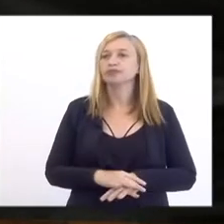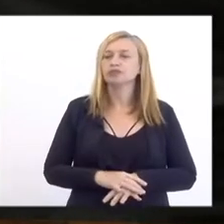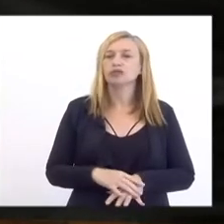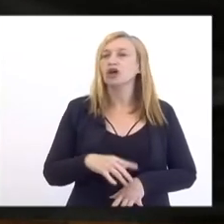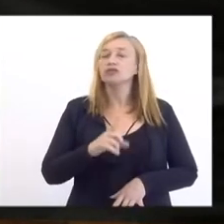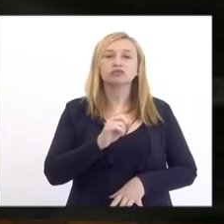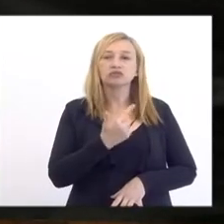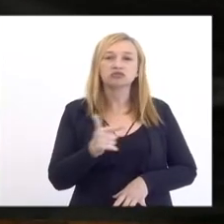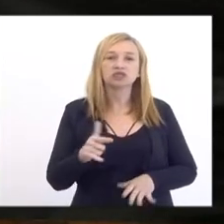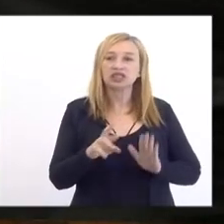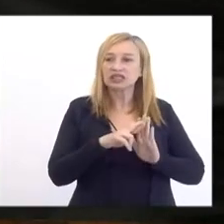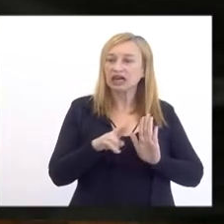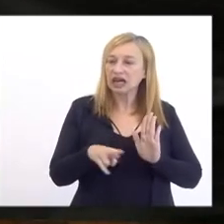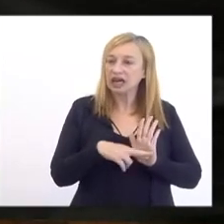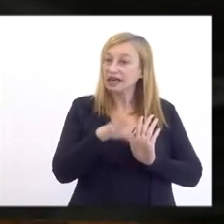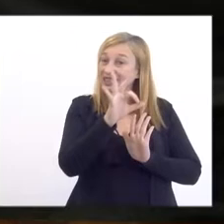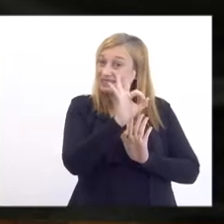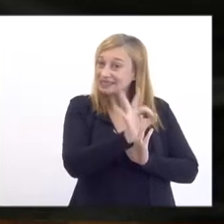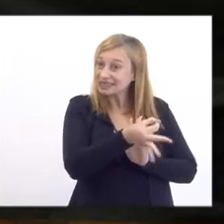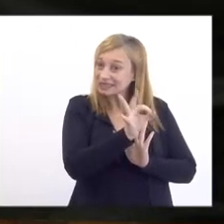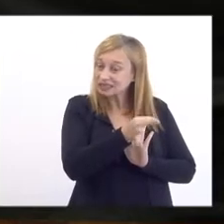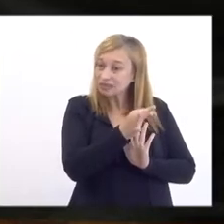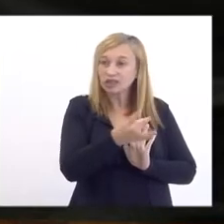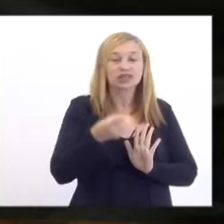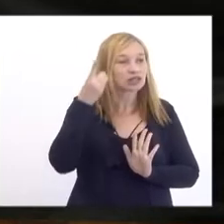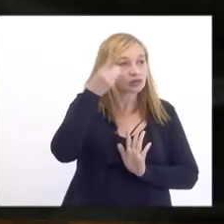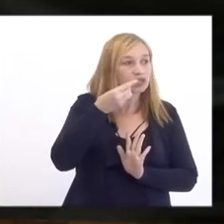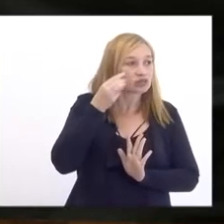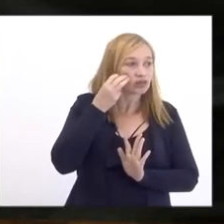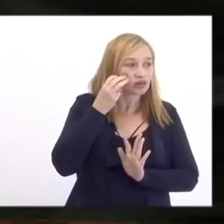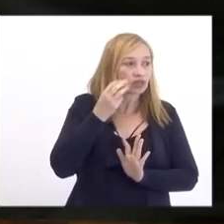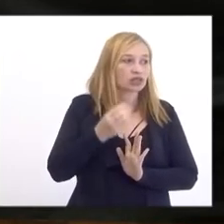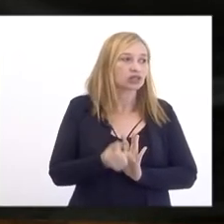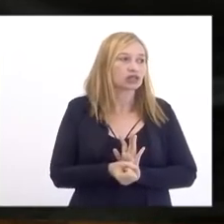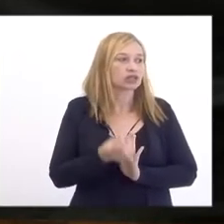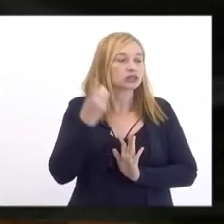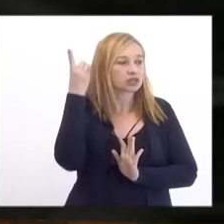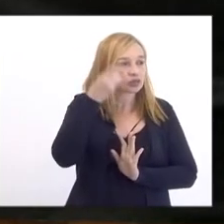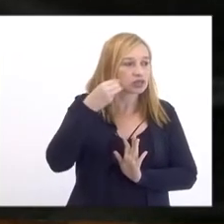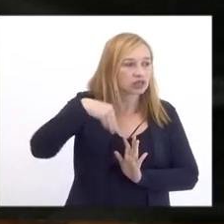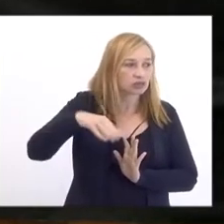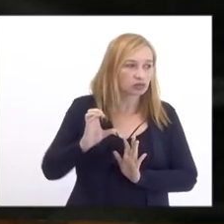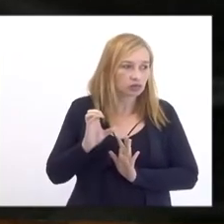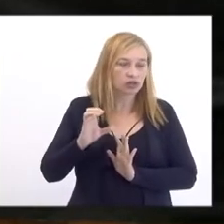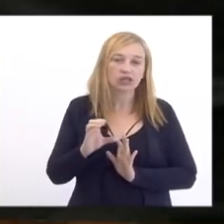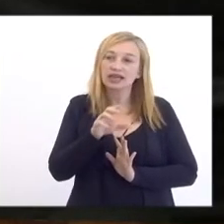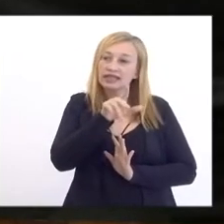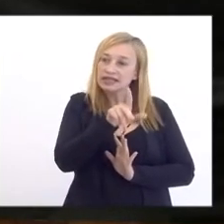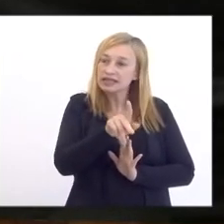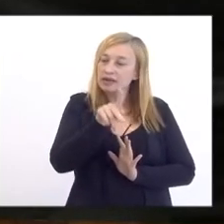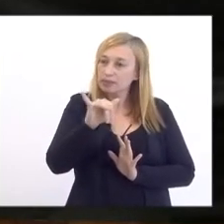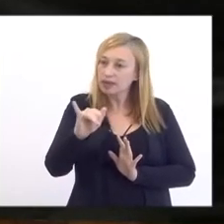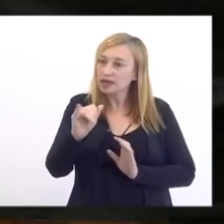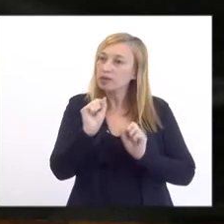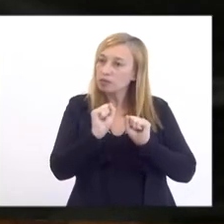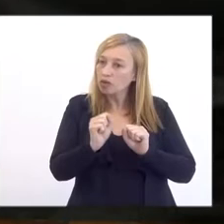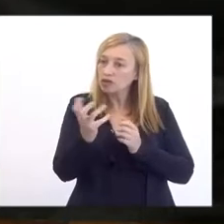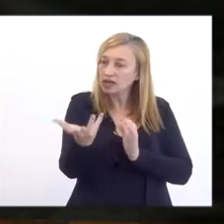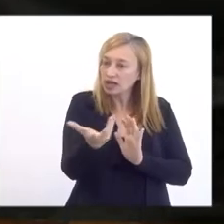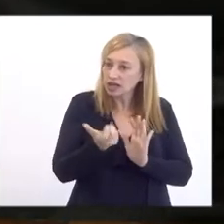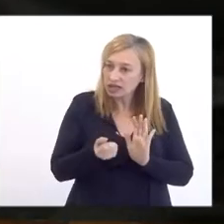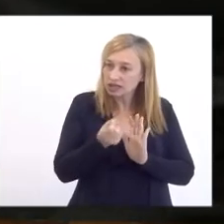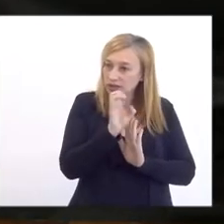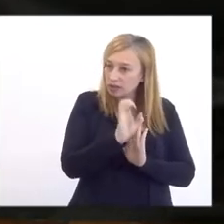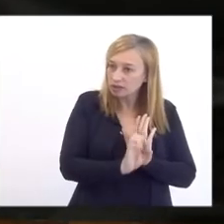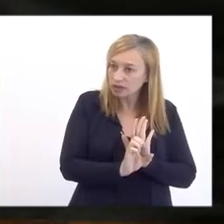há no regimento, especificamente, deputado Waldeck, deputado Mink, que a CPI pode receber emenda, ela